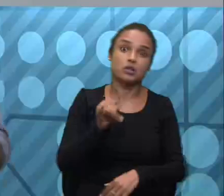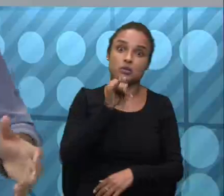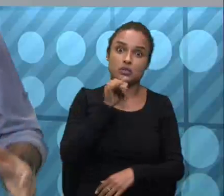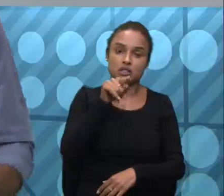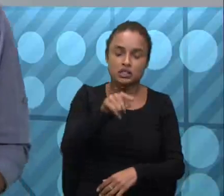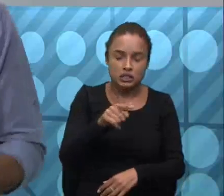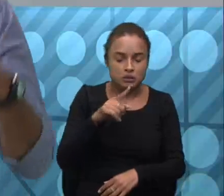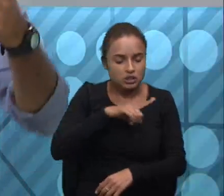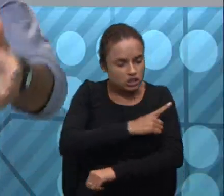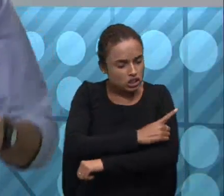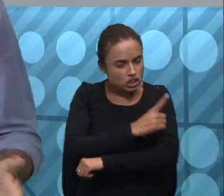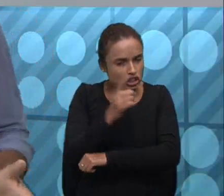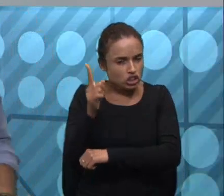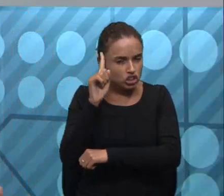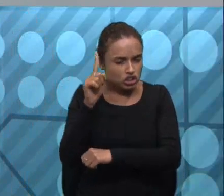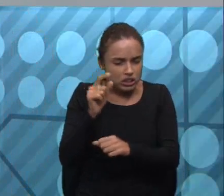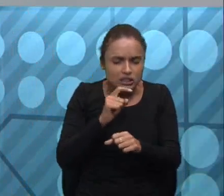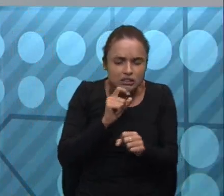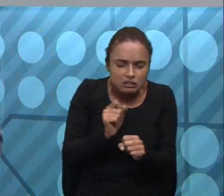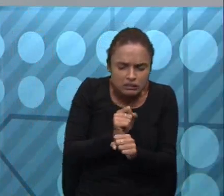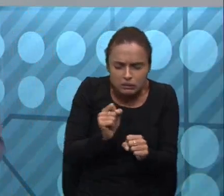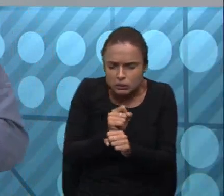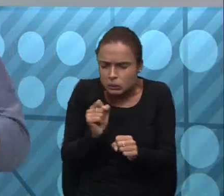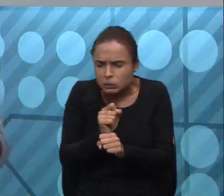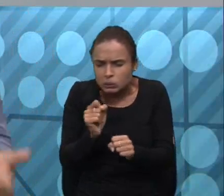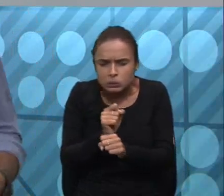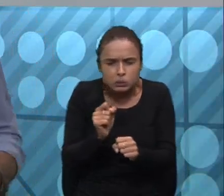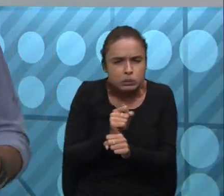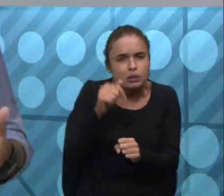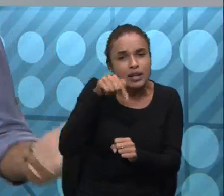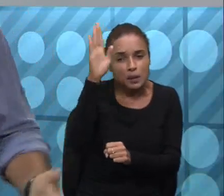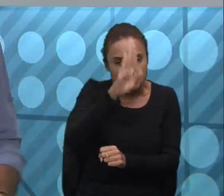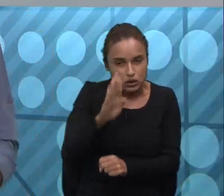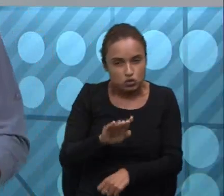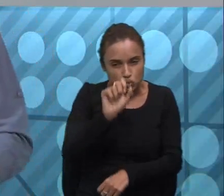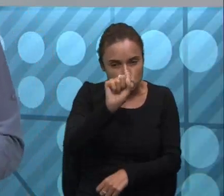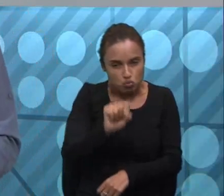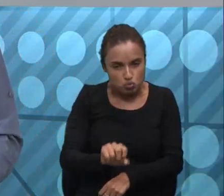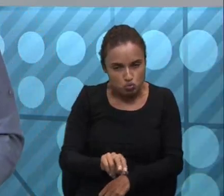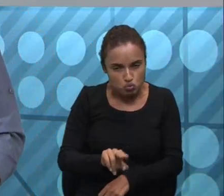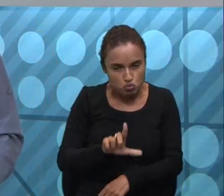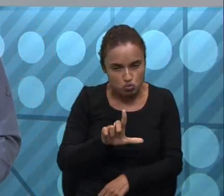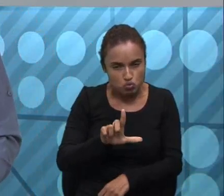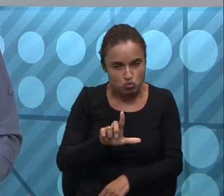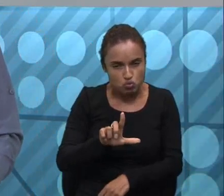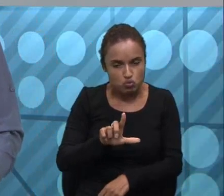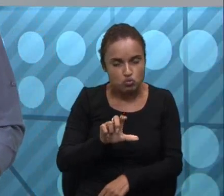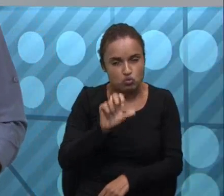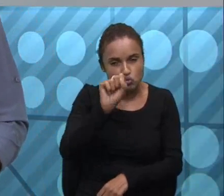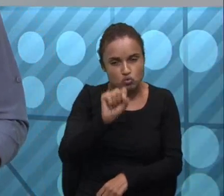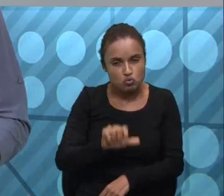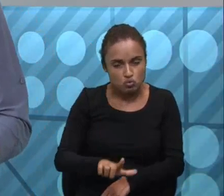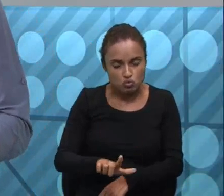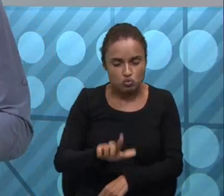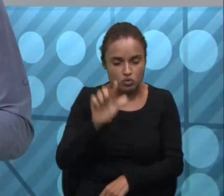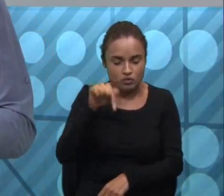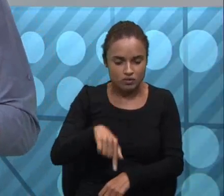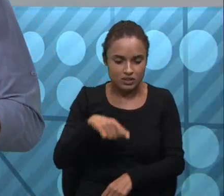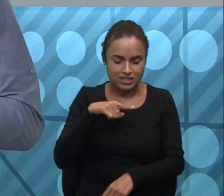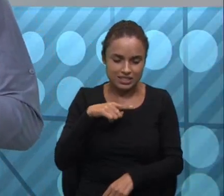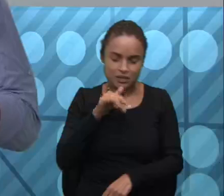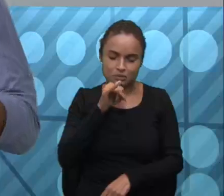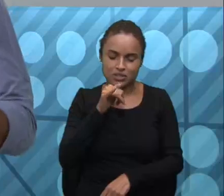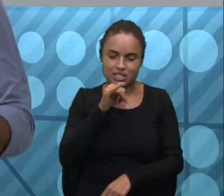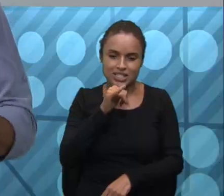frio, principalmente nos estados do sul, por exemplo. Faz muito frio, você acorda, vai levantar seu joelho, dói um